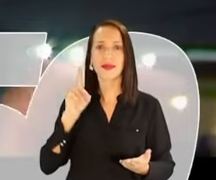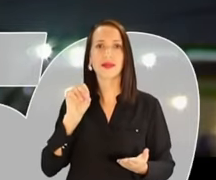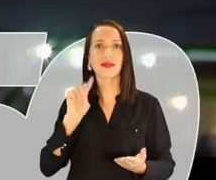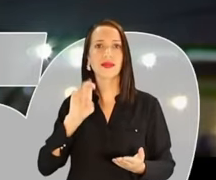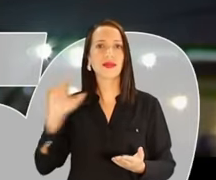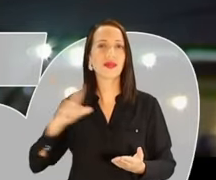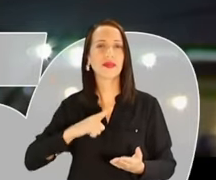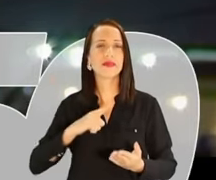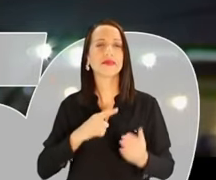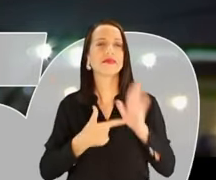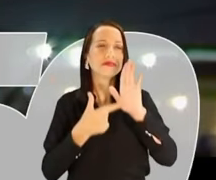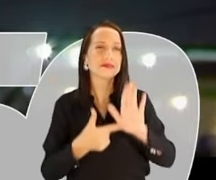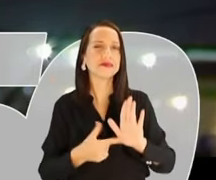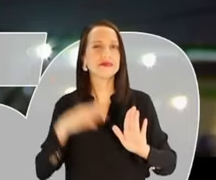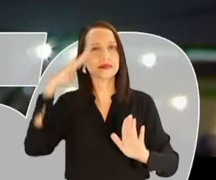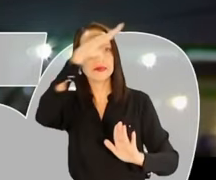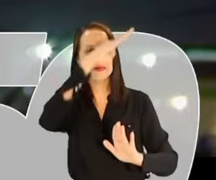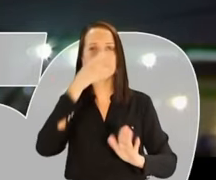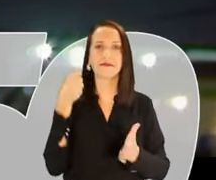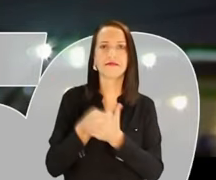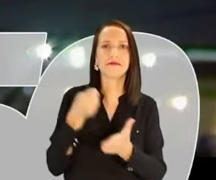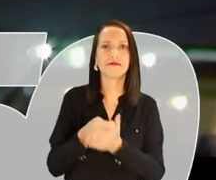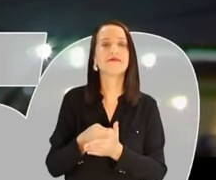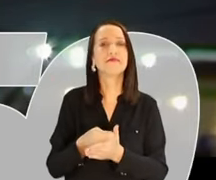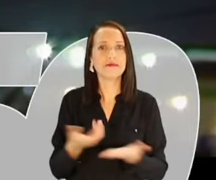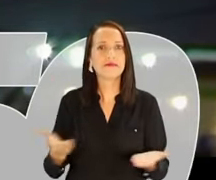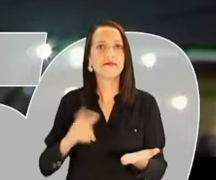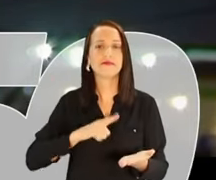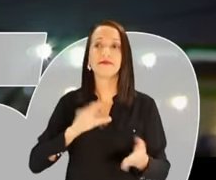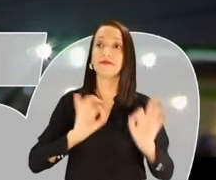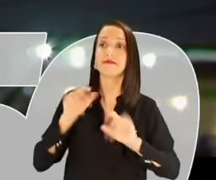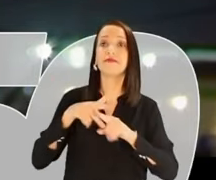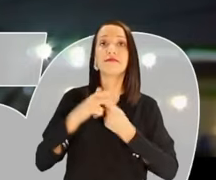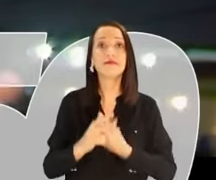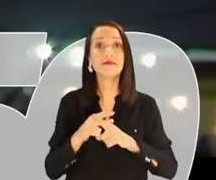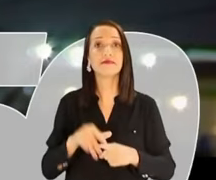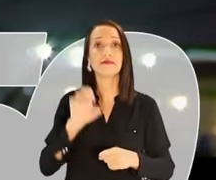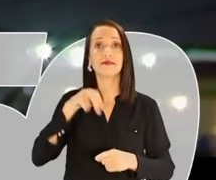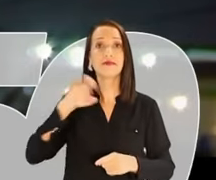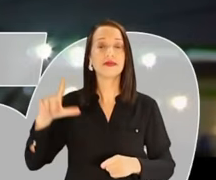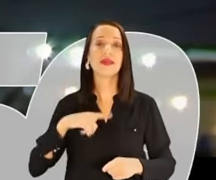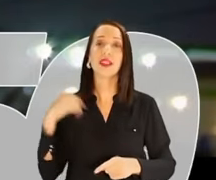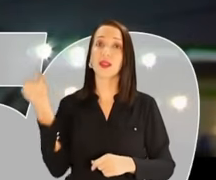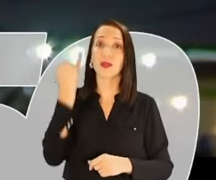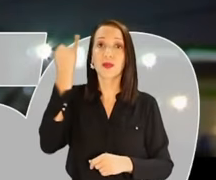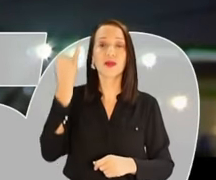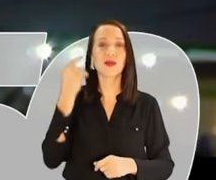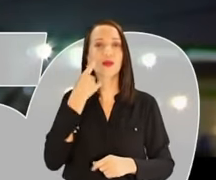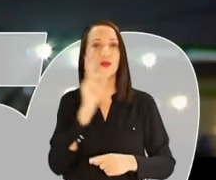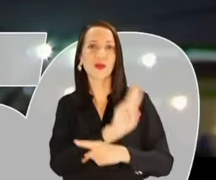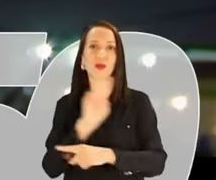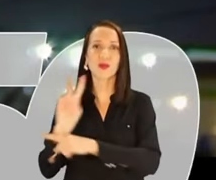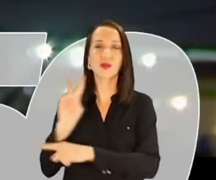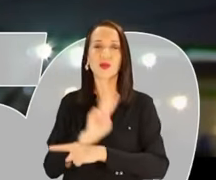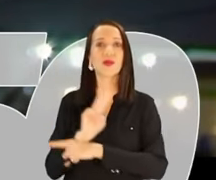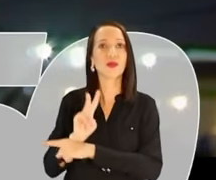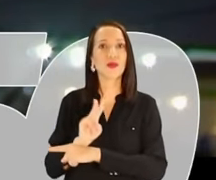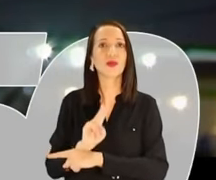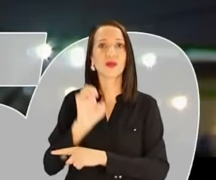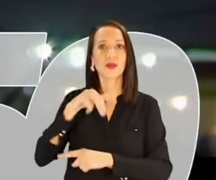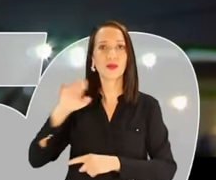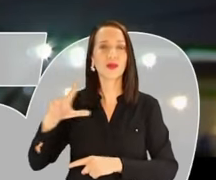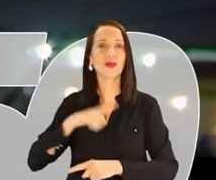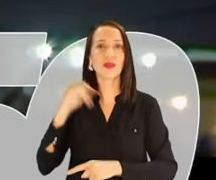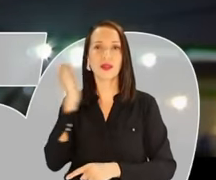Sandoval indicado pelo Bolsonaro, cobrando providência, porque quem regula é a ANEEL. Agora é importante a gente dizer uma coisa, a fiscalização